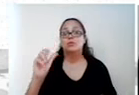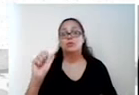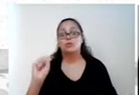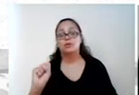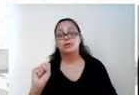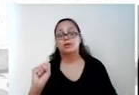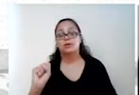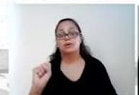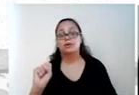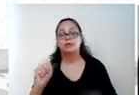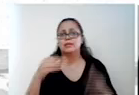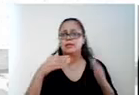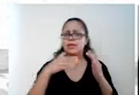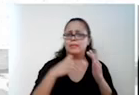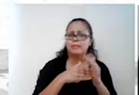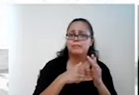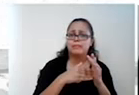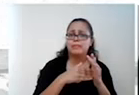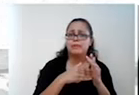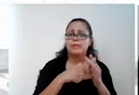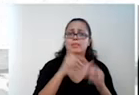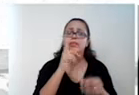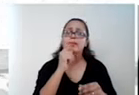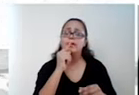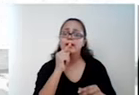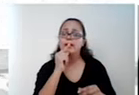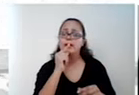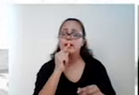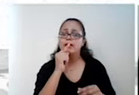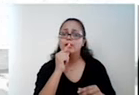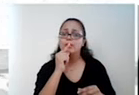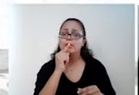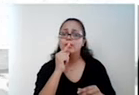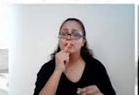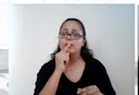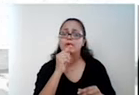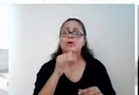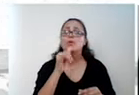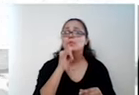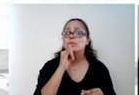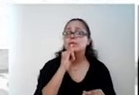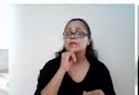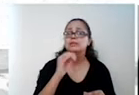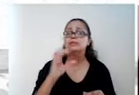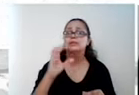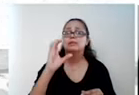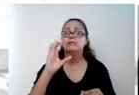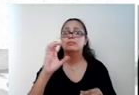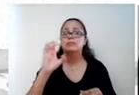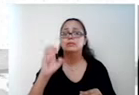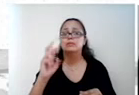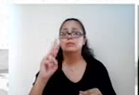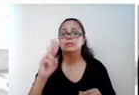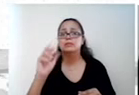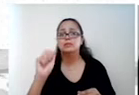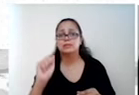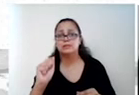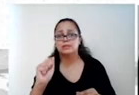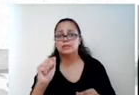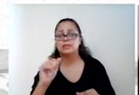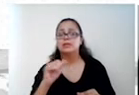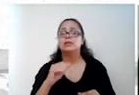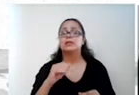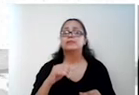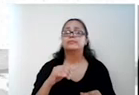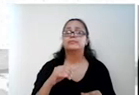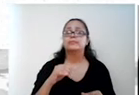água, substâncias impermeabilizantes, como por exemplo ceras, que são gorduras. Então, o nome dessa estrutura